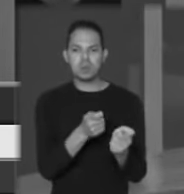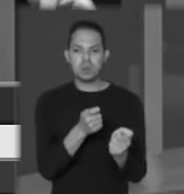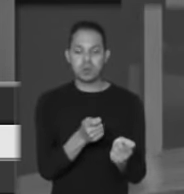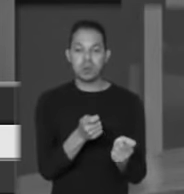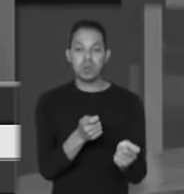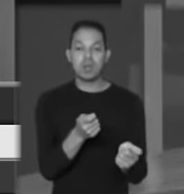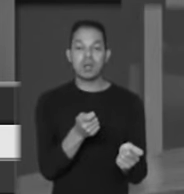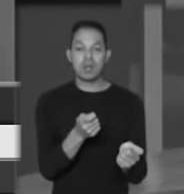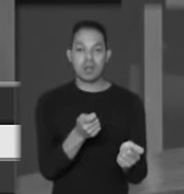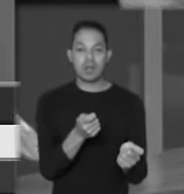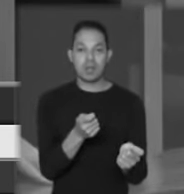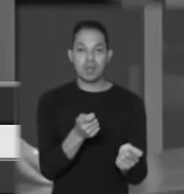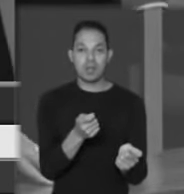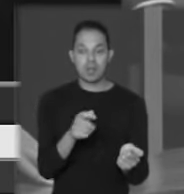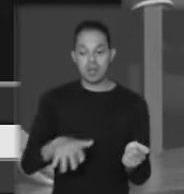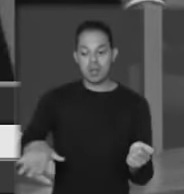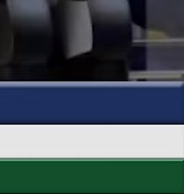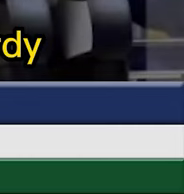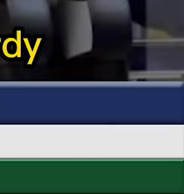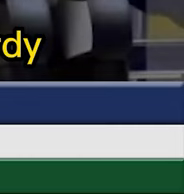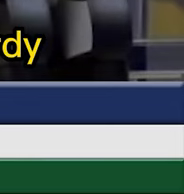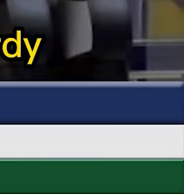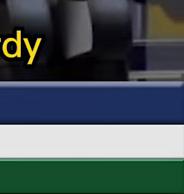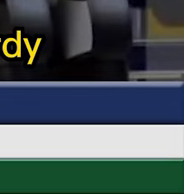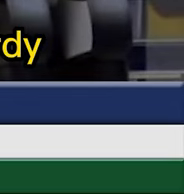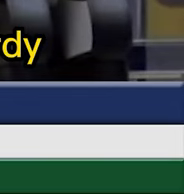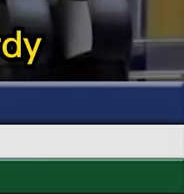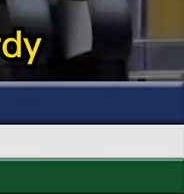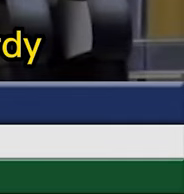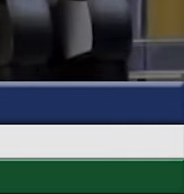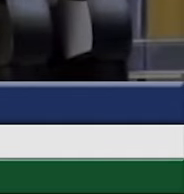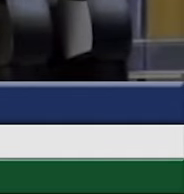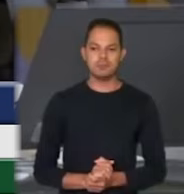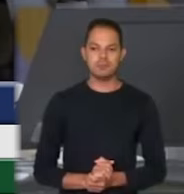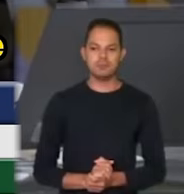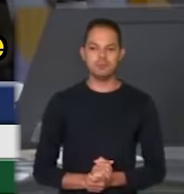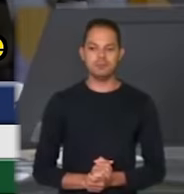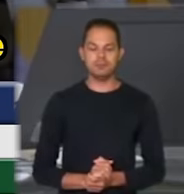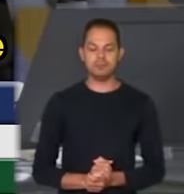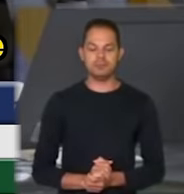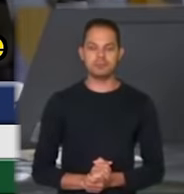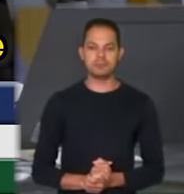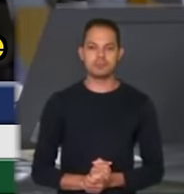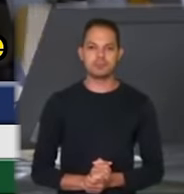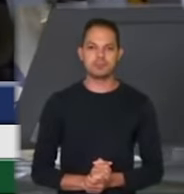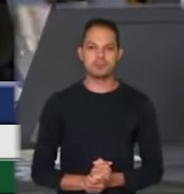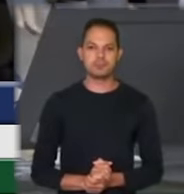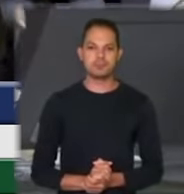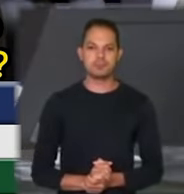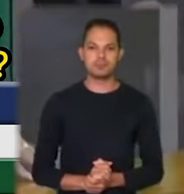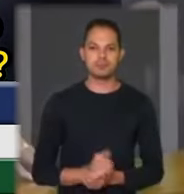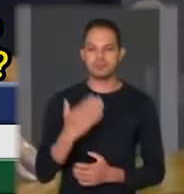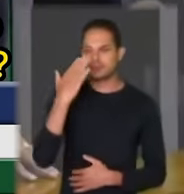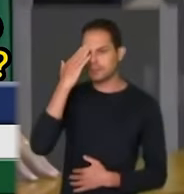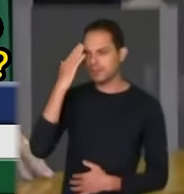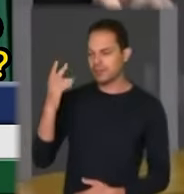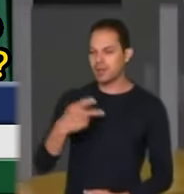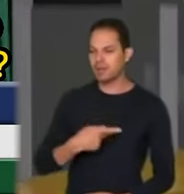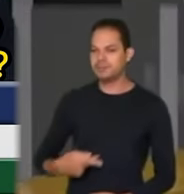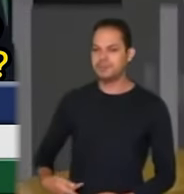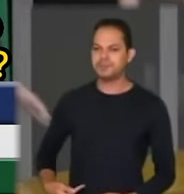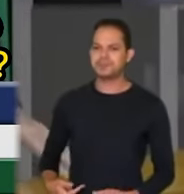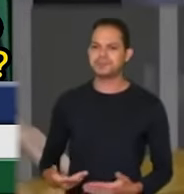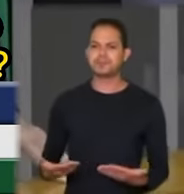milhões caso retirem as suas assinaturas. Vamos agora ao deputado Jordi. Obrigado, senhor presidente. Bom, qual é o